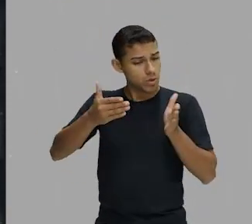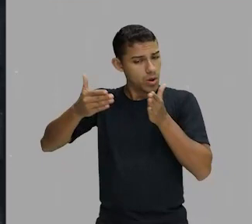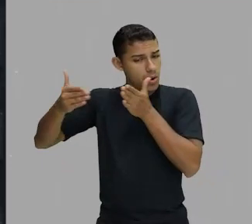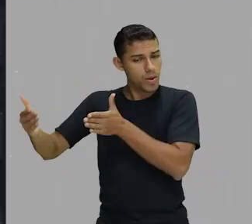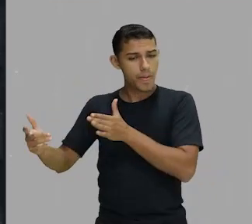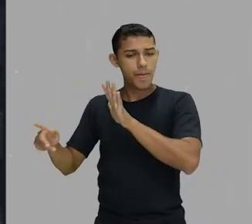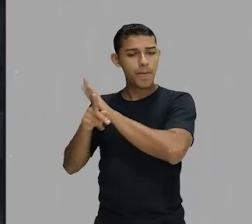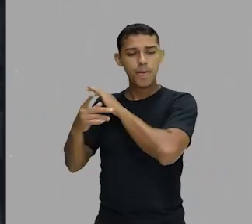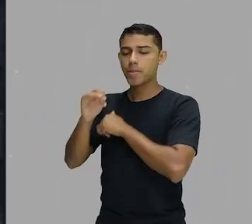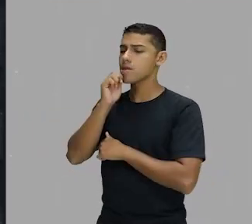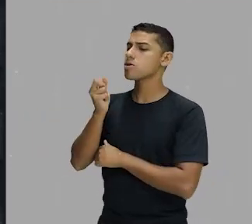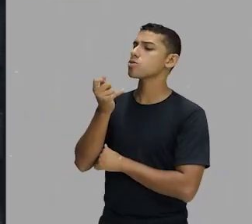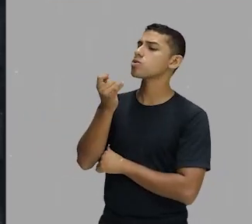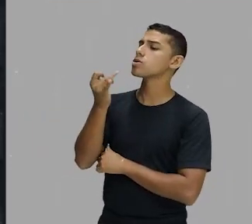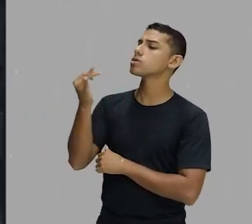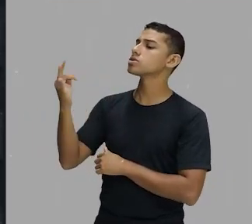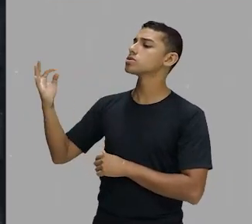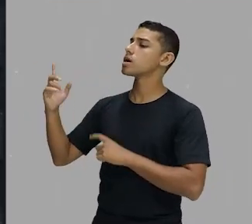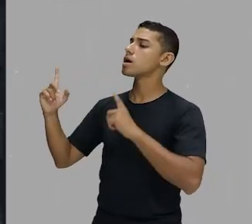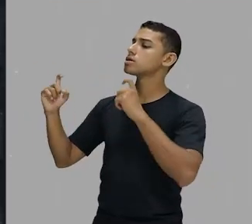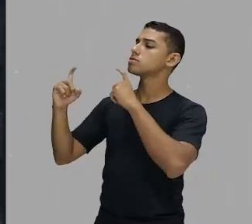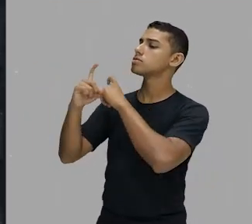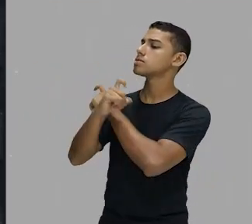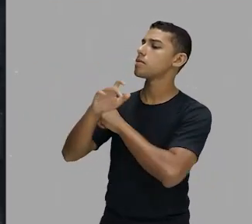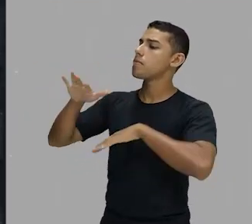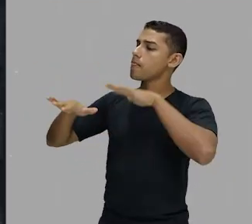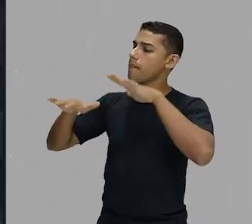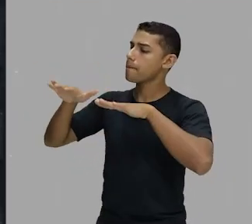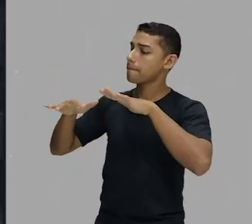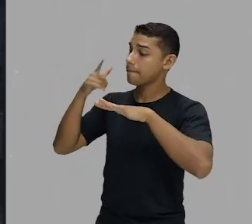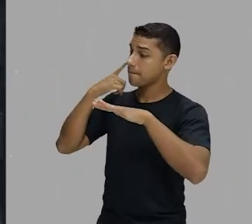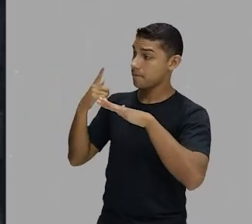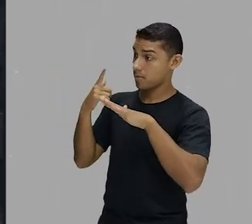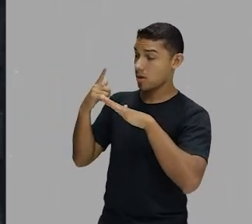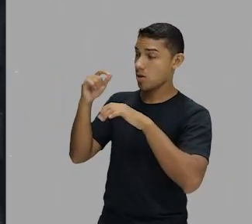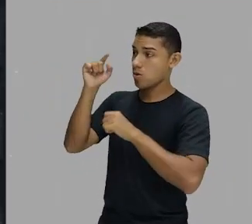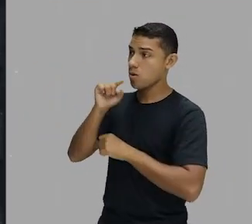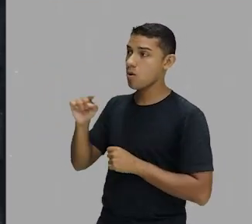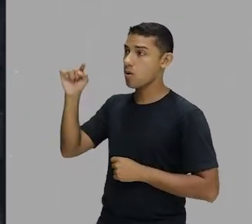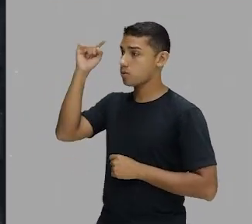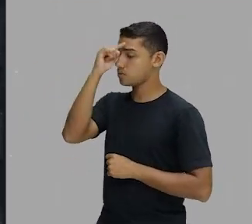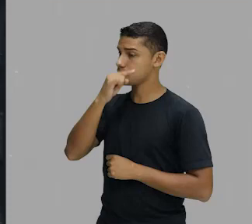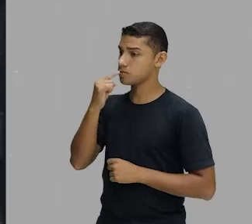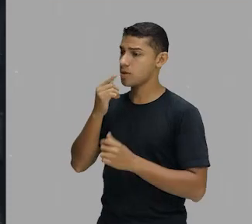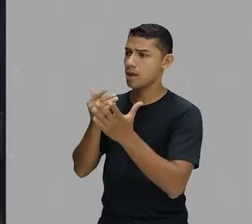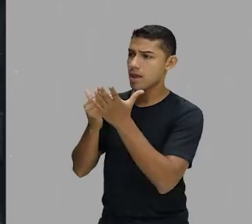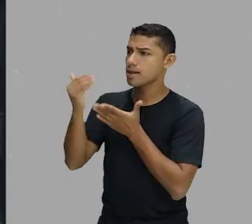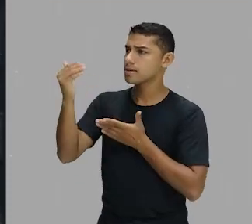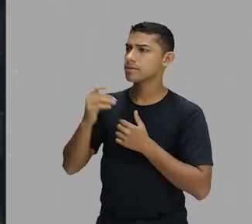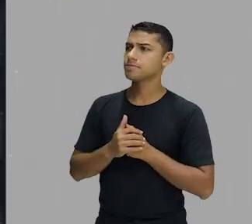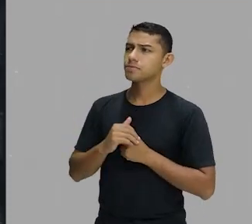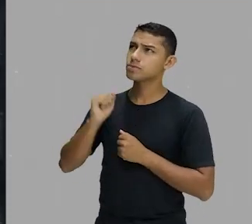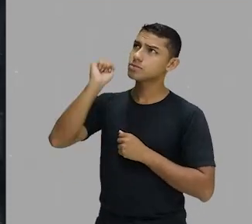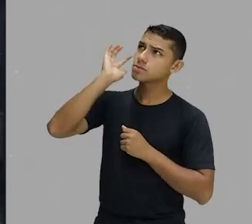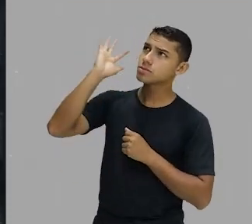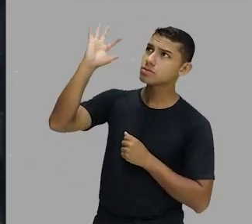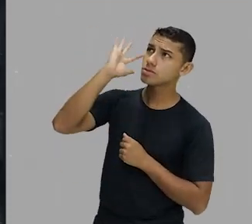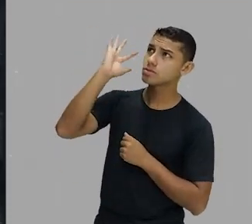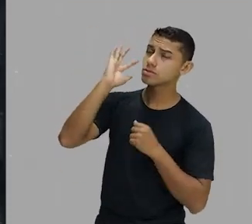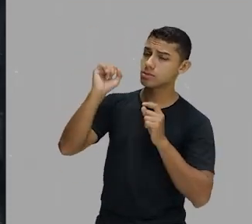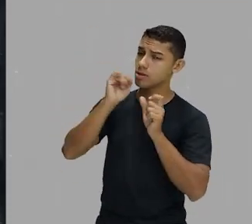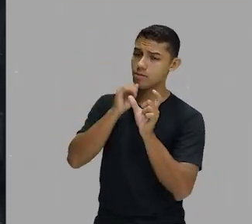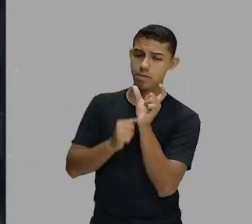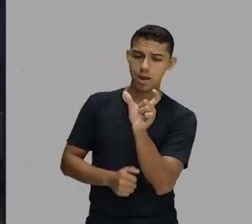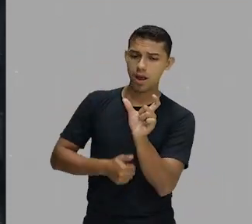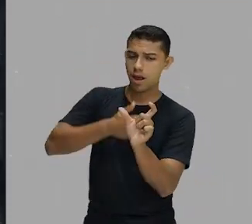proporção entre quantidade de bactérias em determinada hora e o valor inicial. Vamos analisar, passada-se a